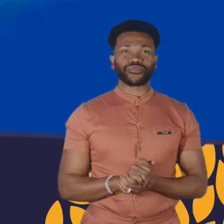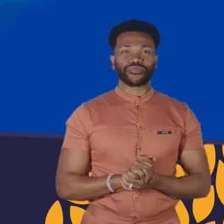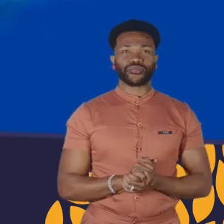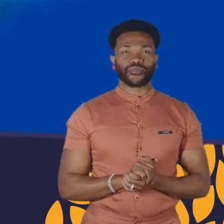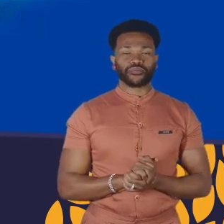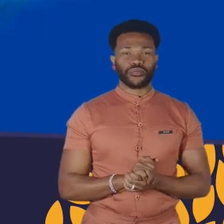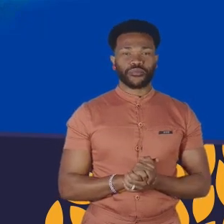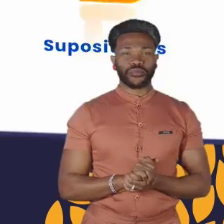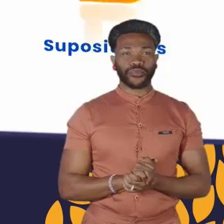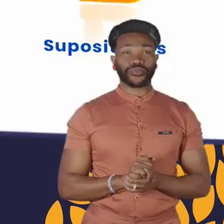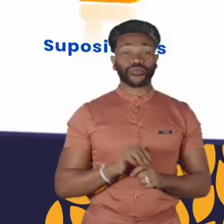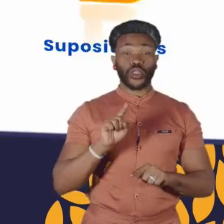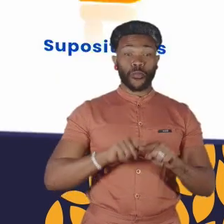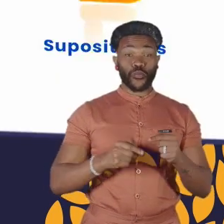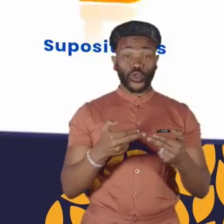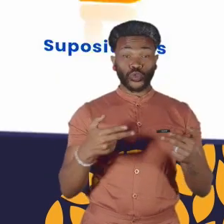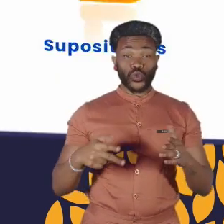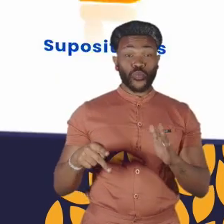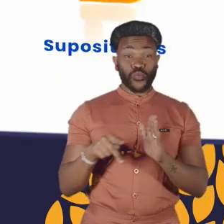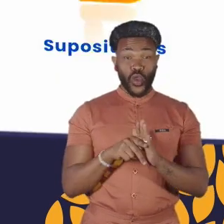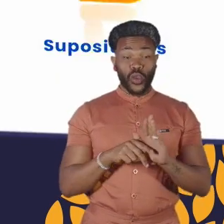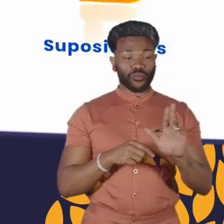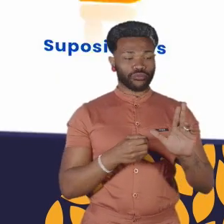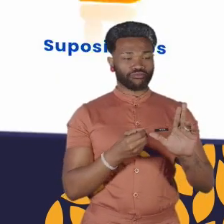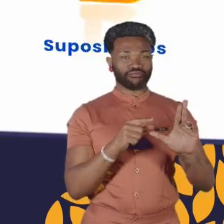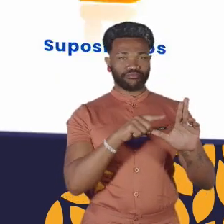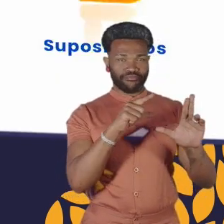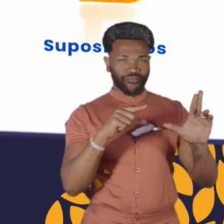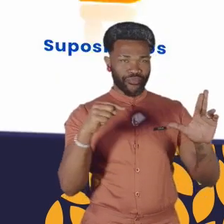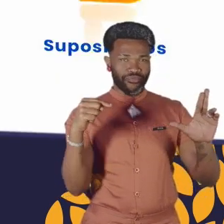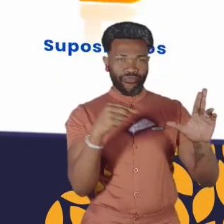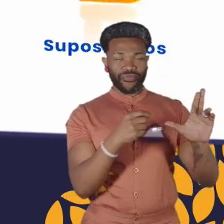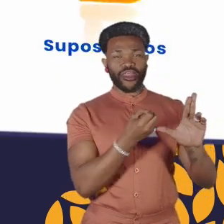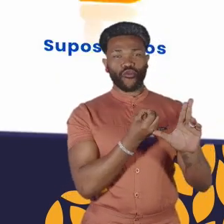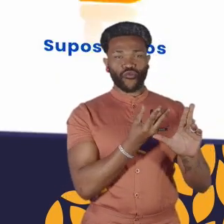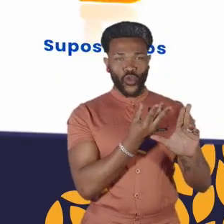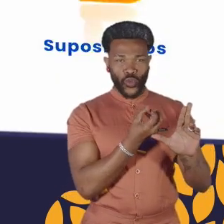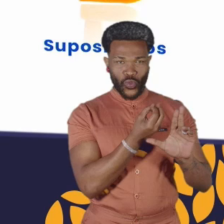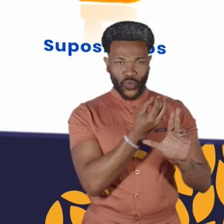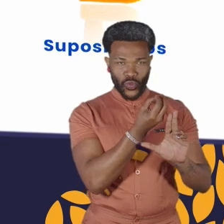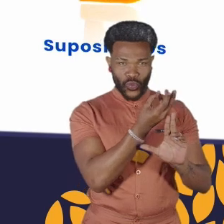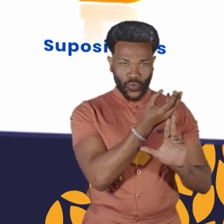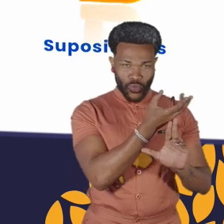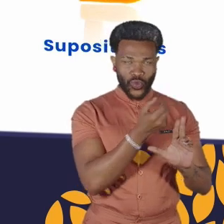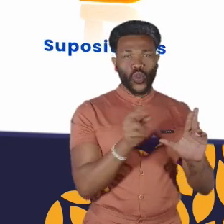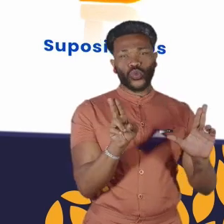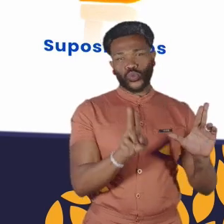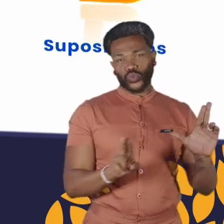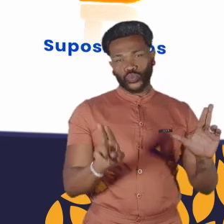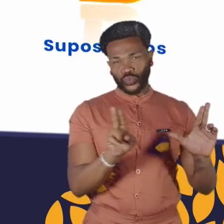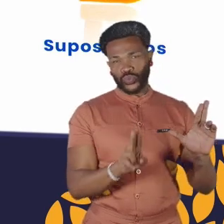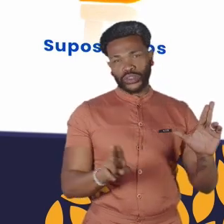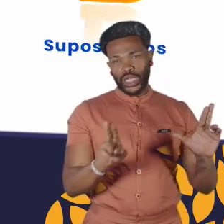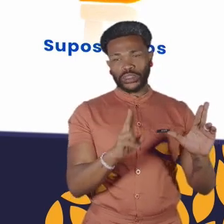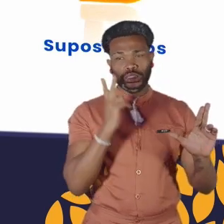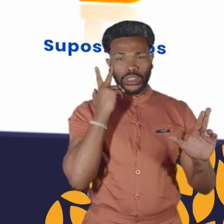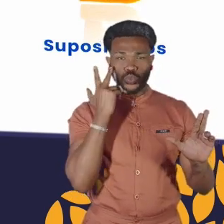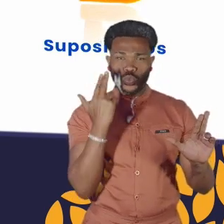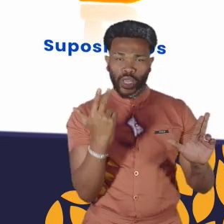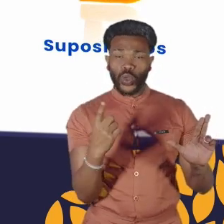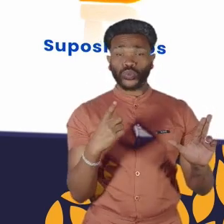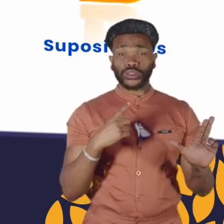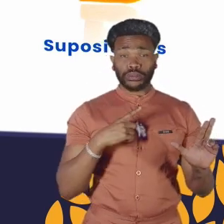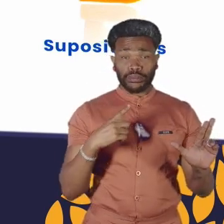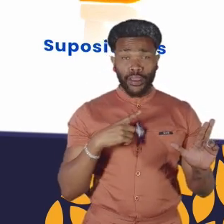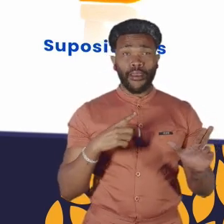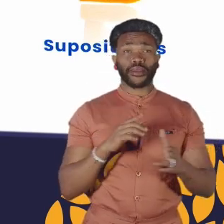Produtos derivados da planta, então, nós temos as flores, consumidas aí de forma in natura. Nós temos